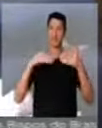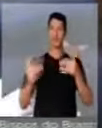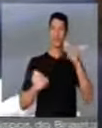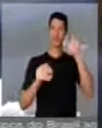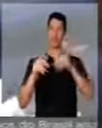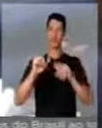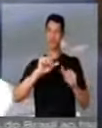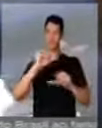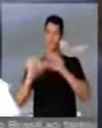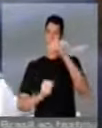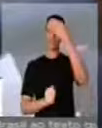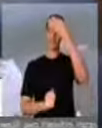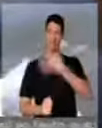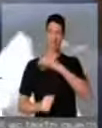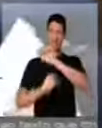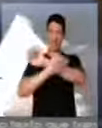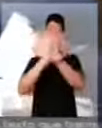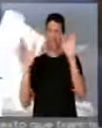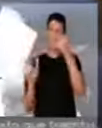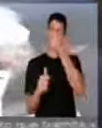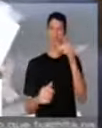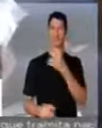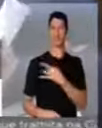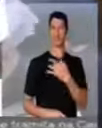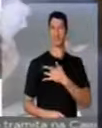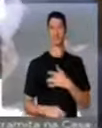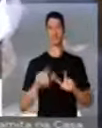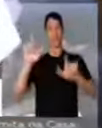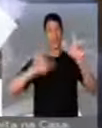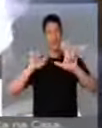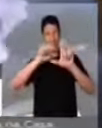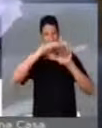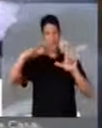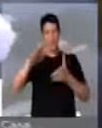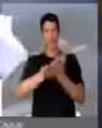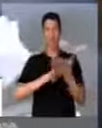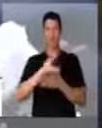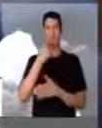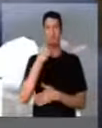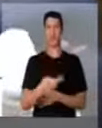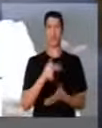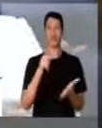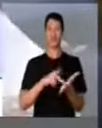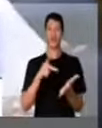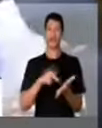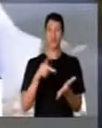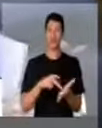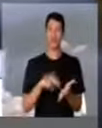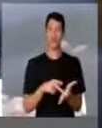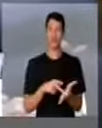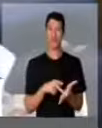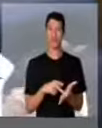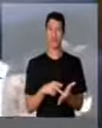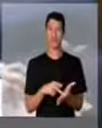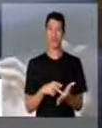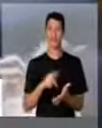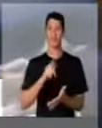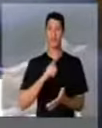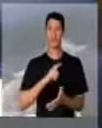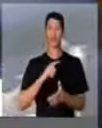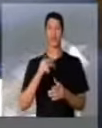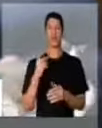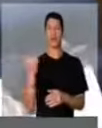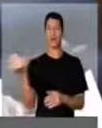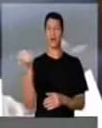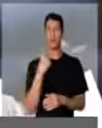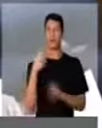é transparente, quando ela não tem medo de mídia, quando ela fala a verdade, sempre aparece